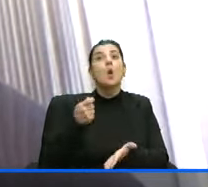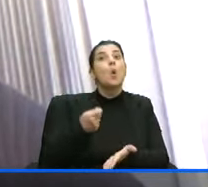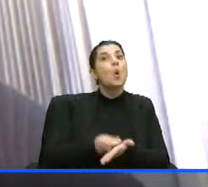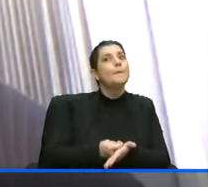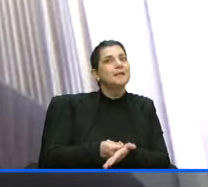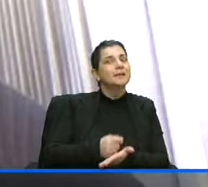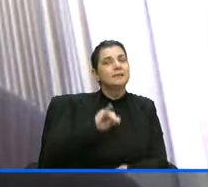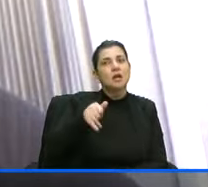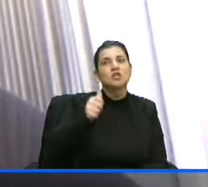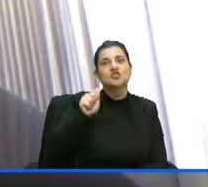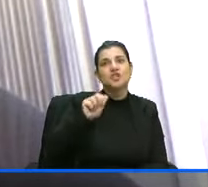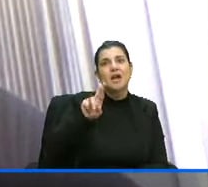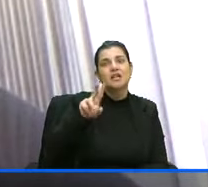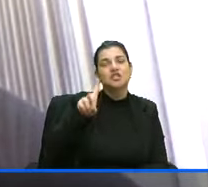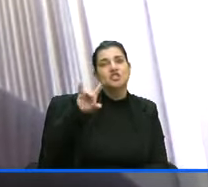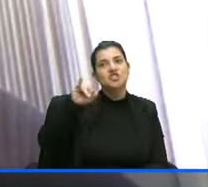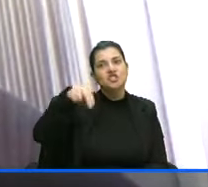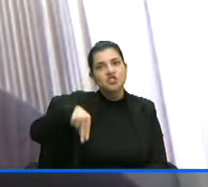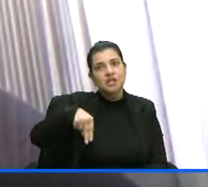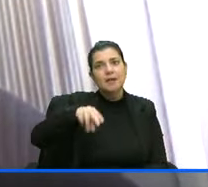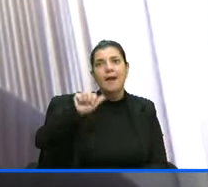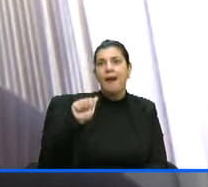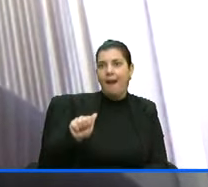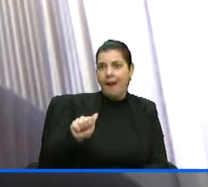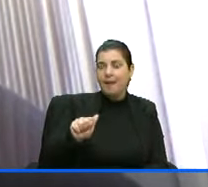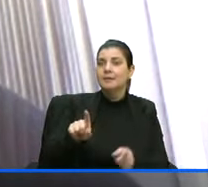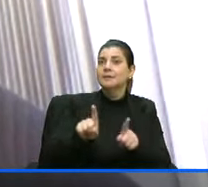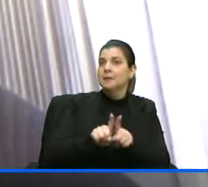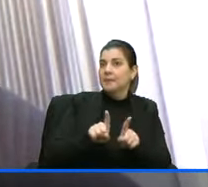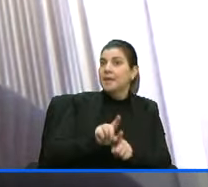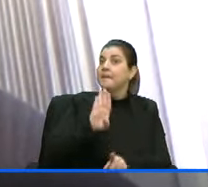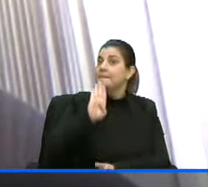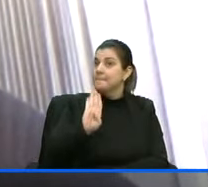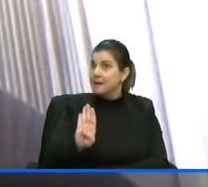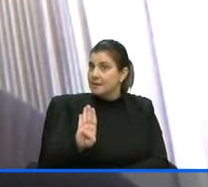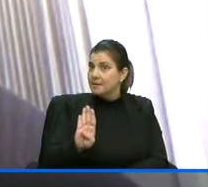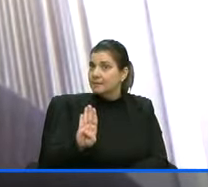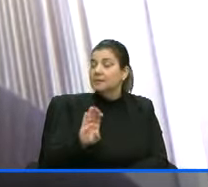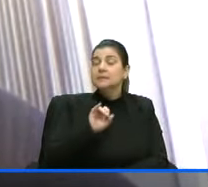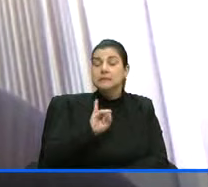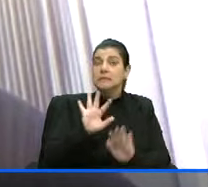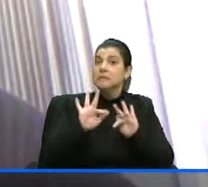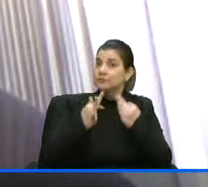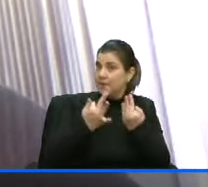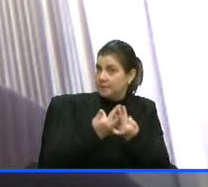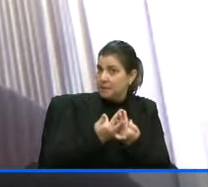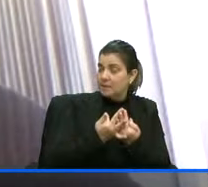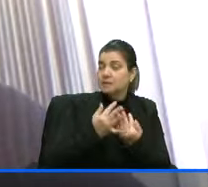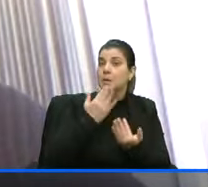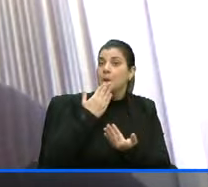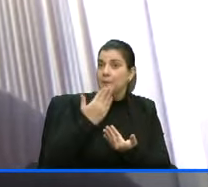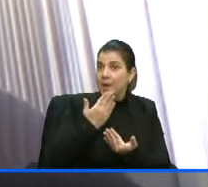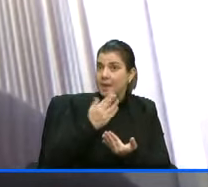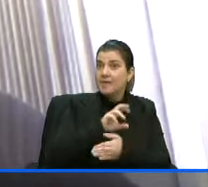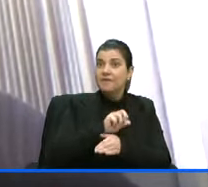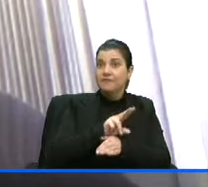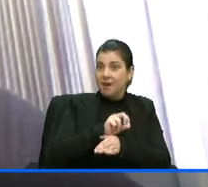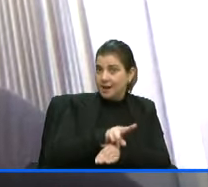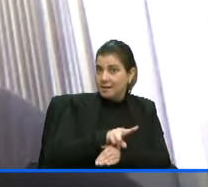obrigatórias, jardim A e jardim B. Se a família chega aqui pedindo vaga para jardim A ou para jardim B, a gente oferta na hora.